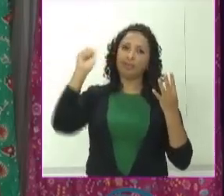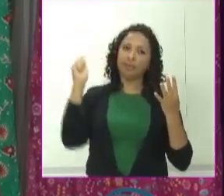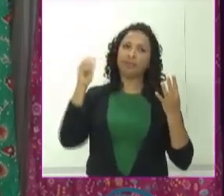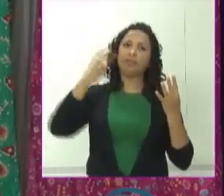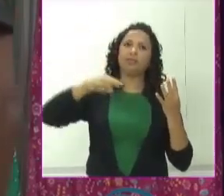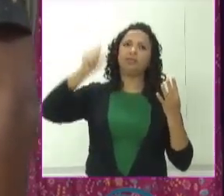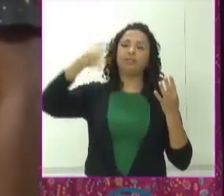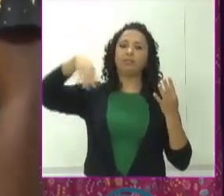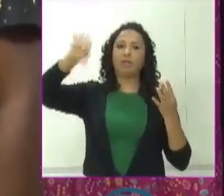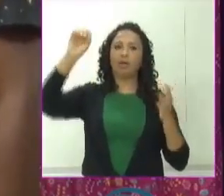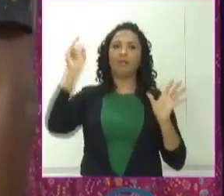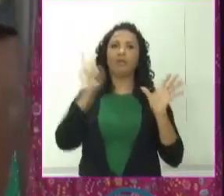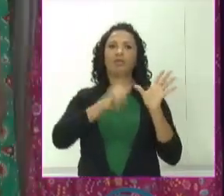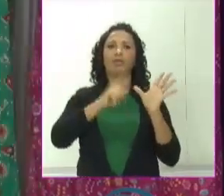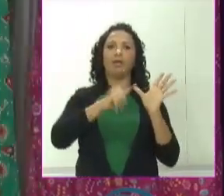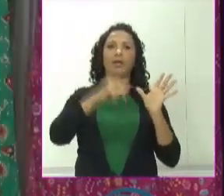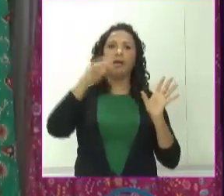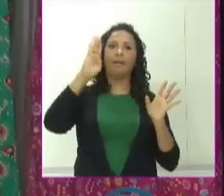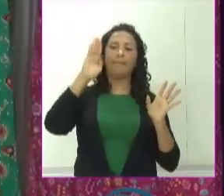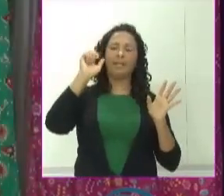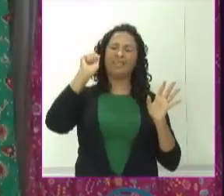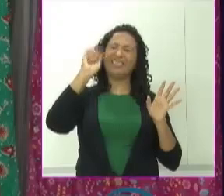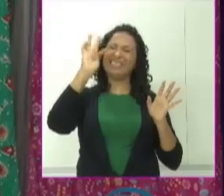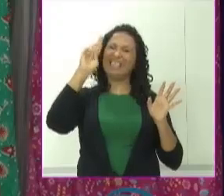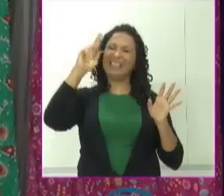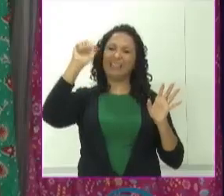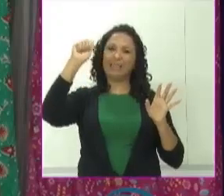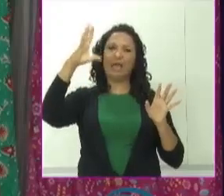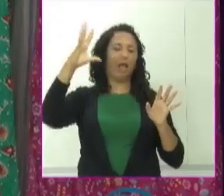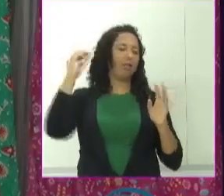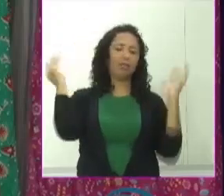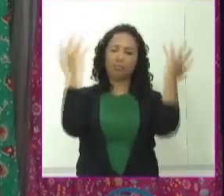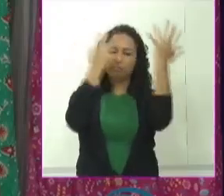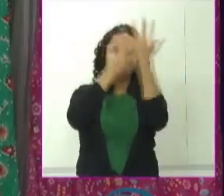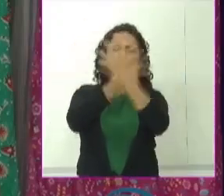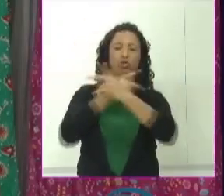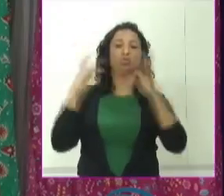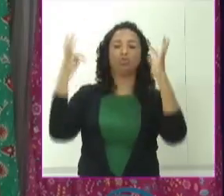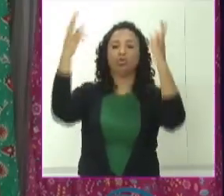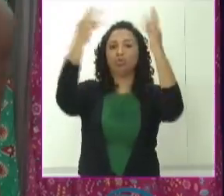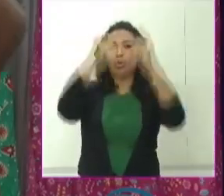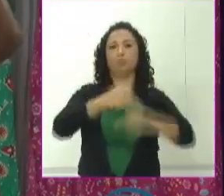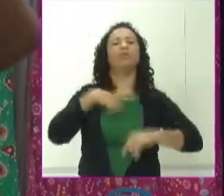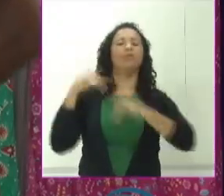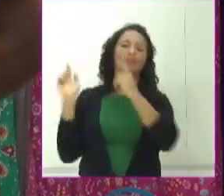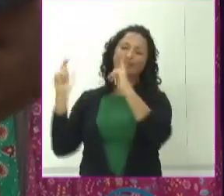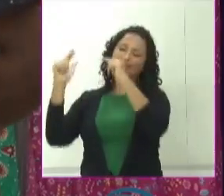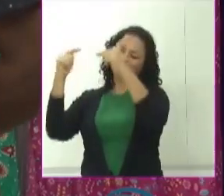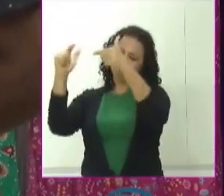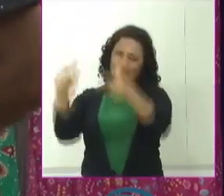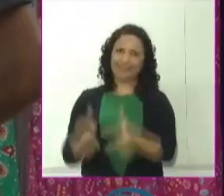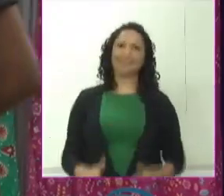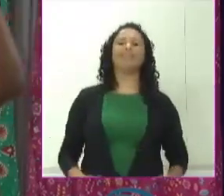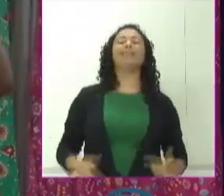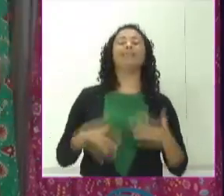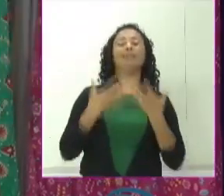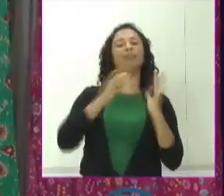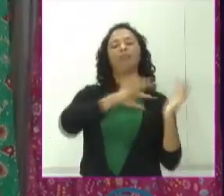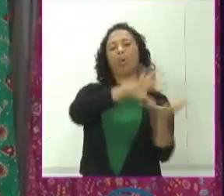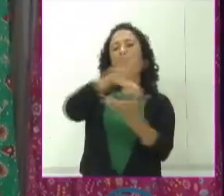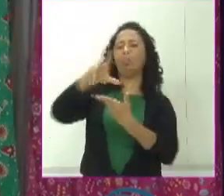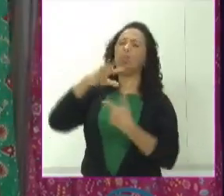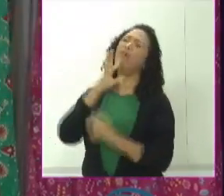né? Tem, sim, de matraca. É muito bonito, todos os bois do Maranhão, a tradição, é o mundo